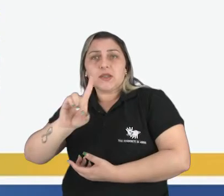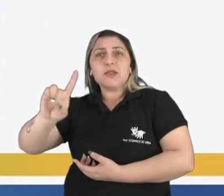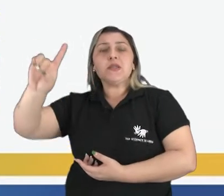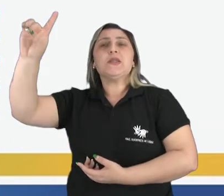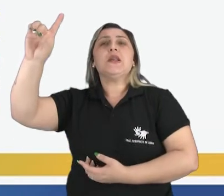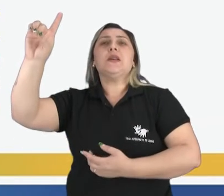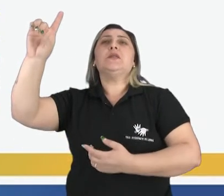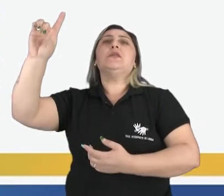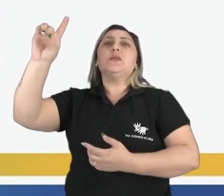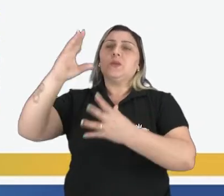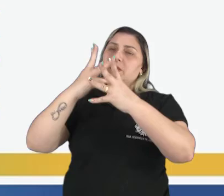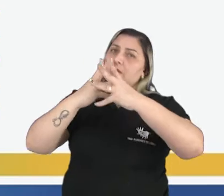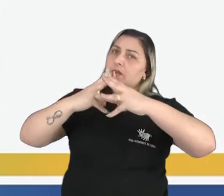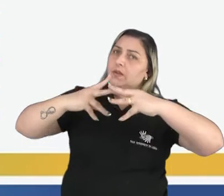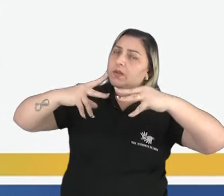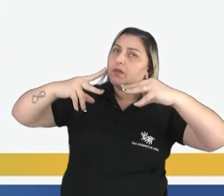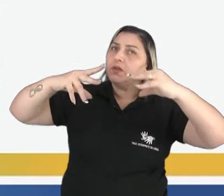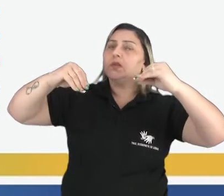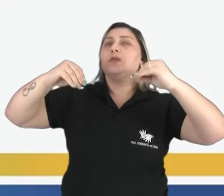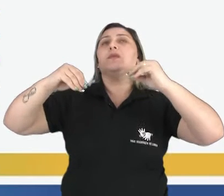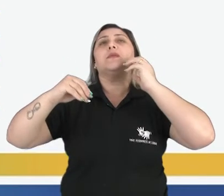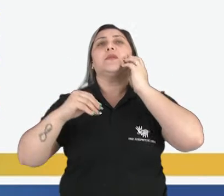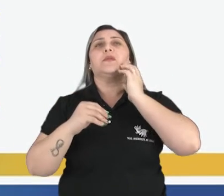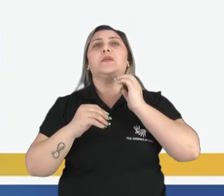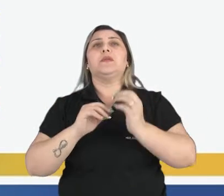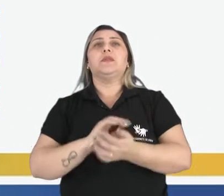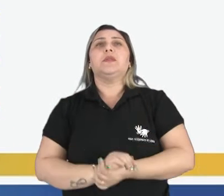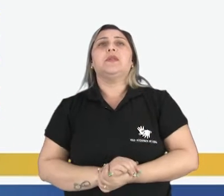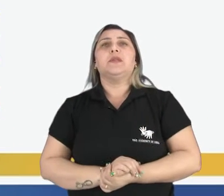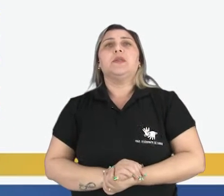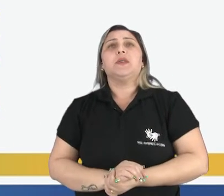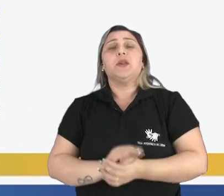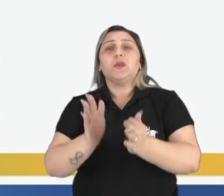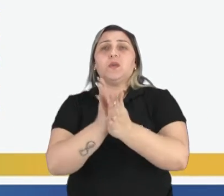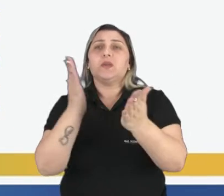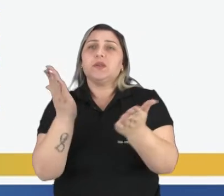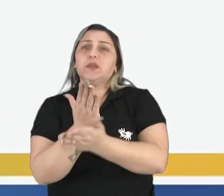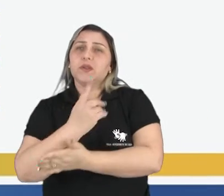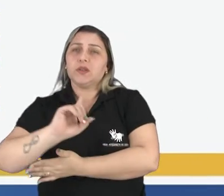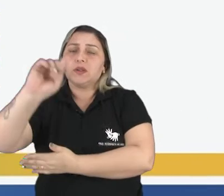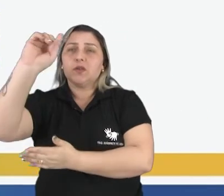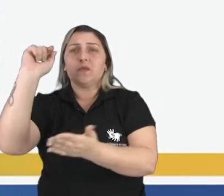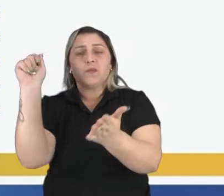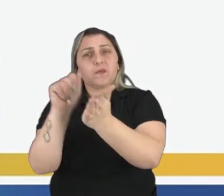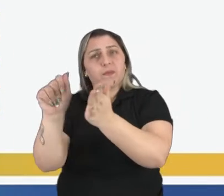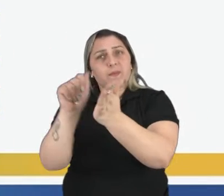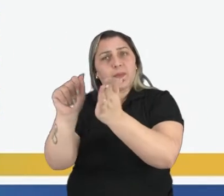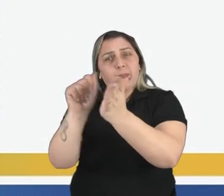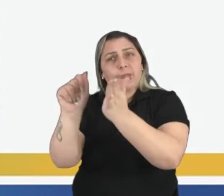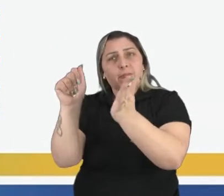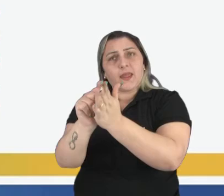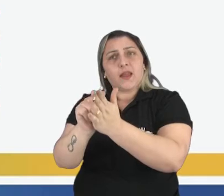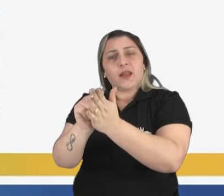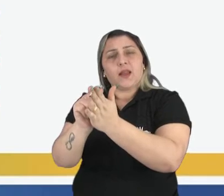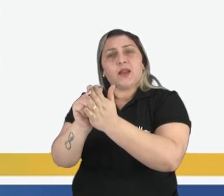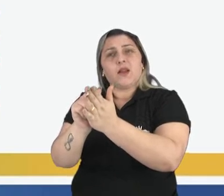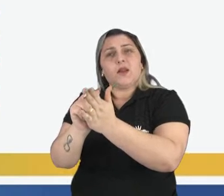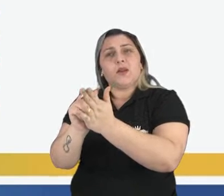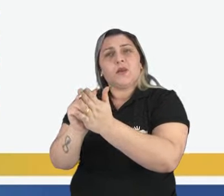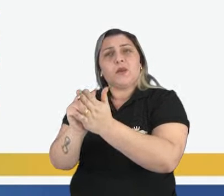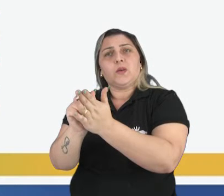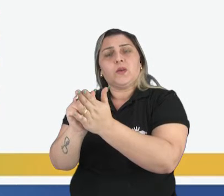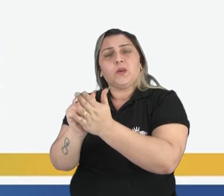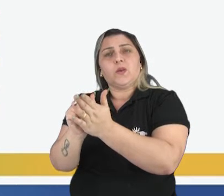um suprassensível que não está sujeito aos sentidos, e que os textos bíblicos foram escritos mediante inspiração